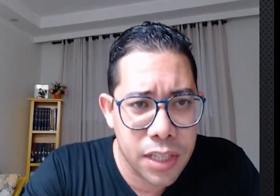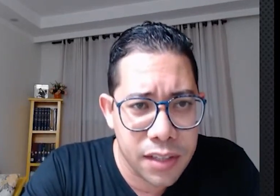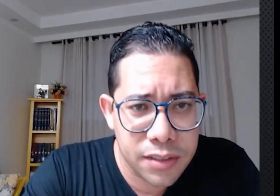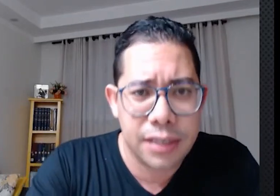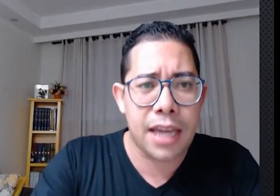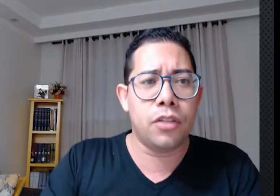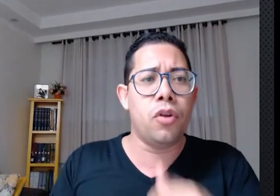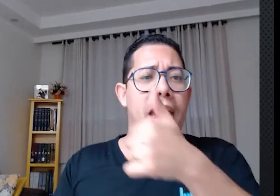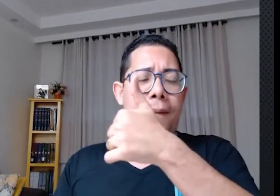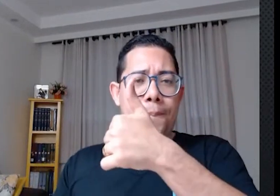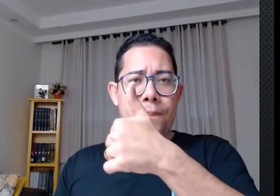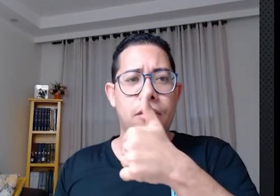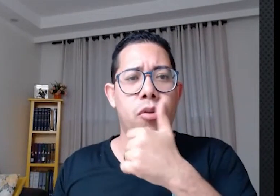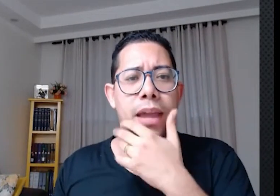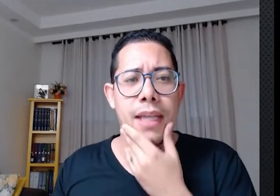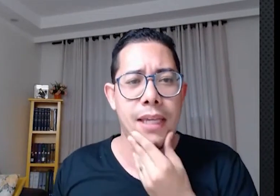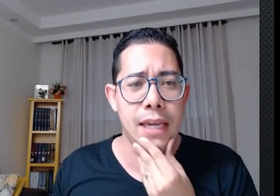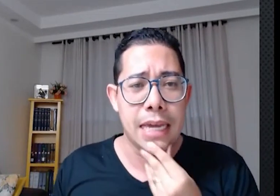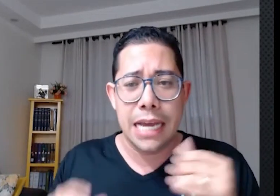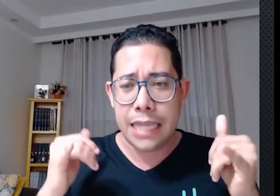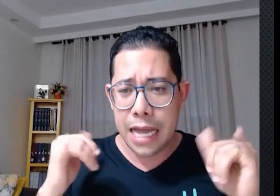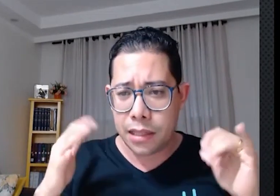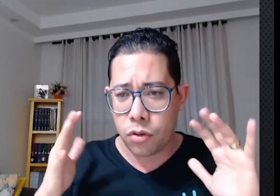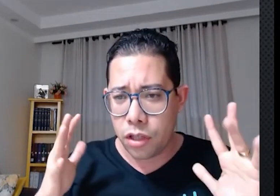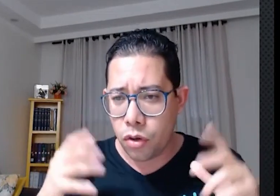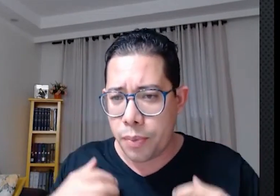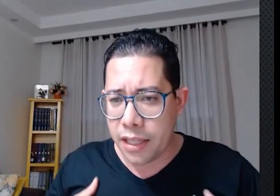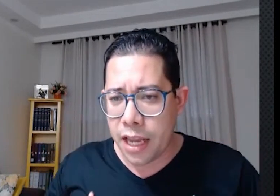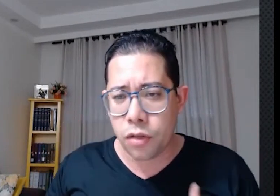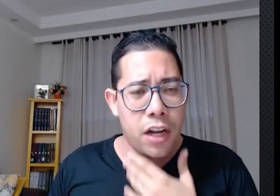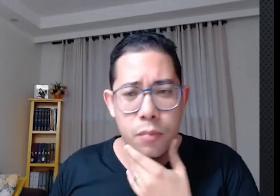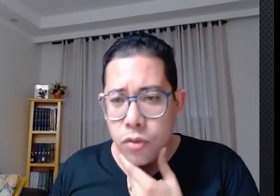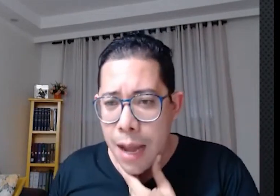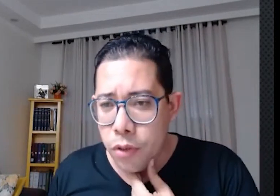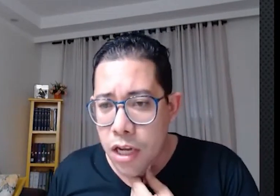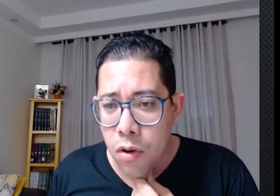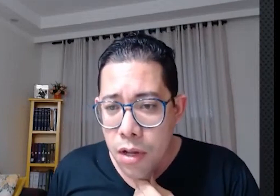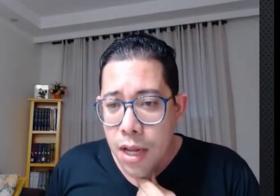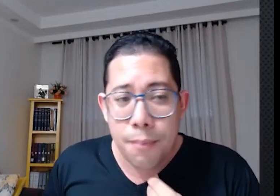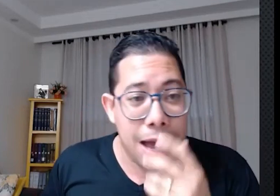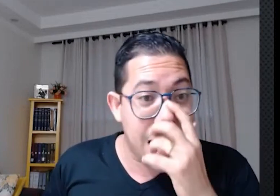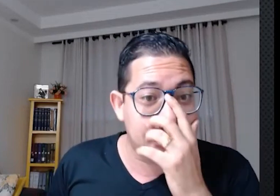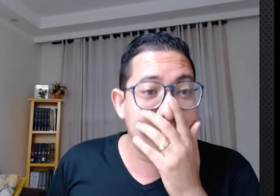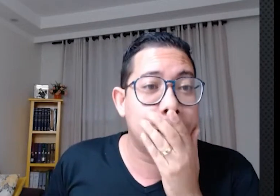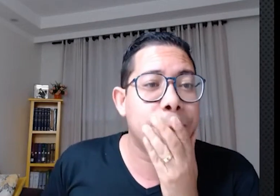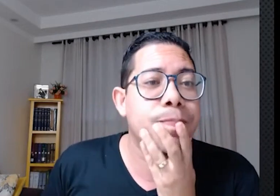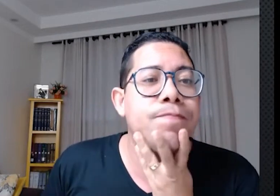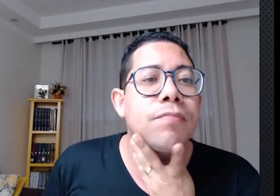de vocês se até aqui tudo bem. Tá tudo bem até aqui? Tá conseguindo compreender? Tô falando muito rápido ou não?